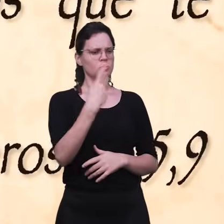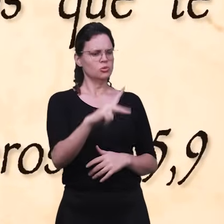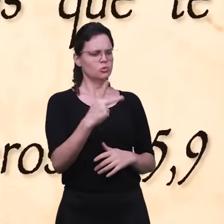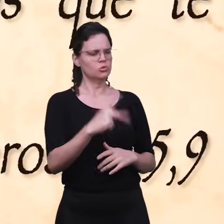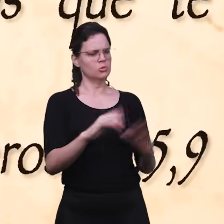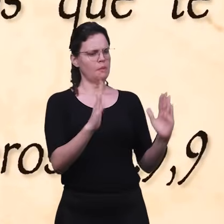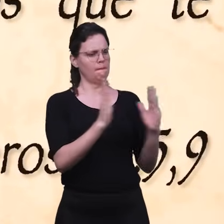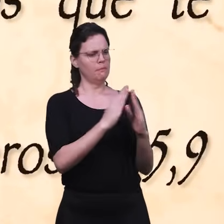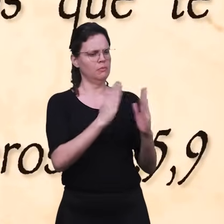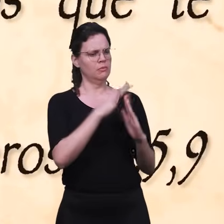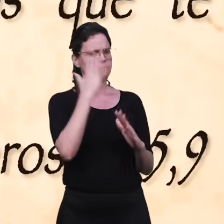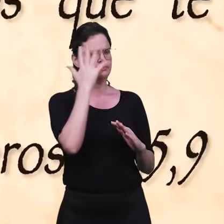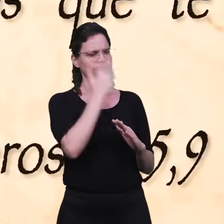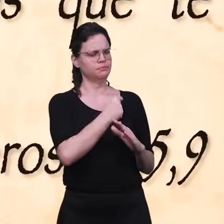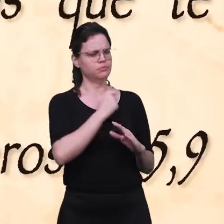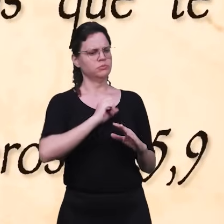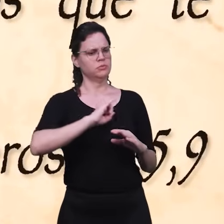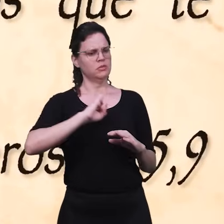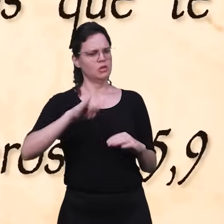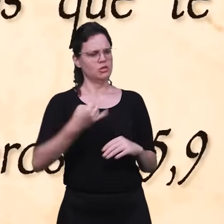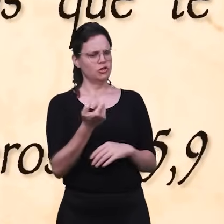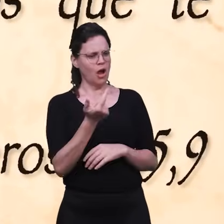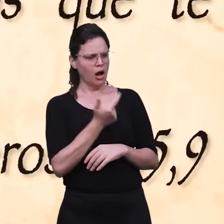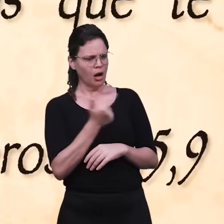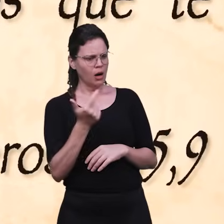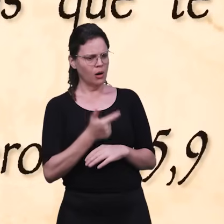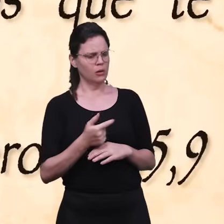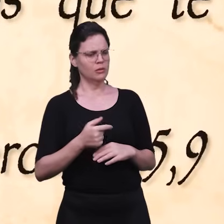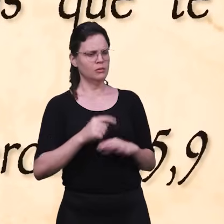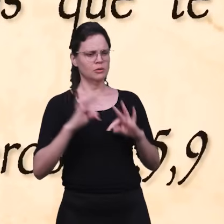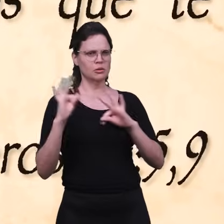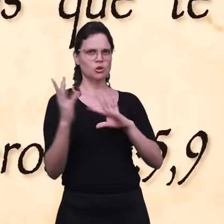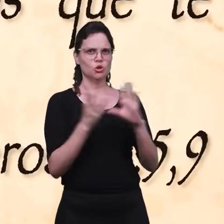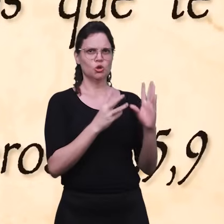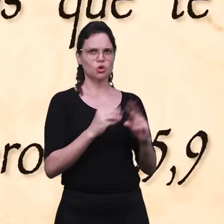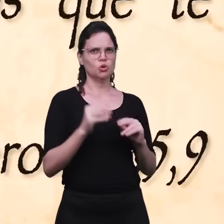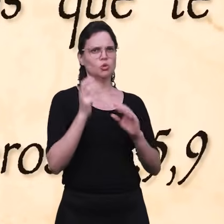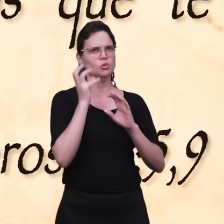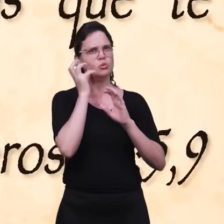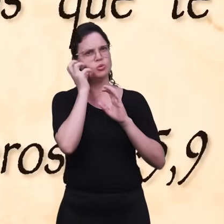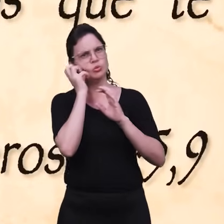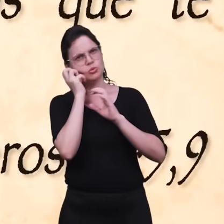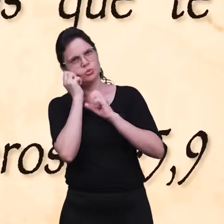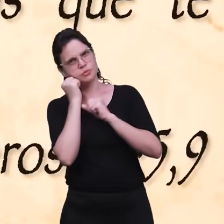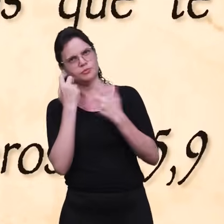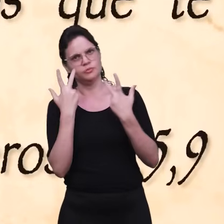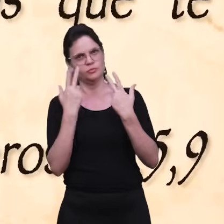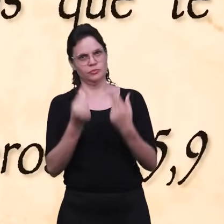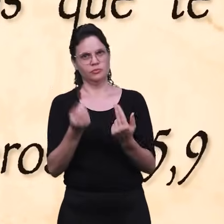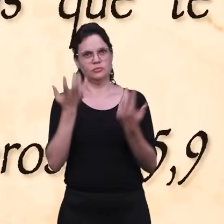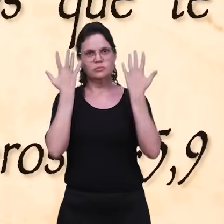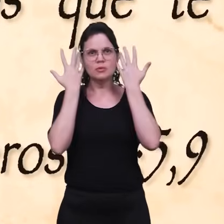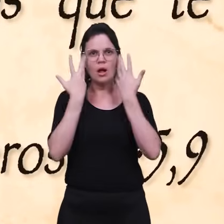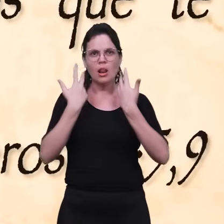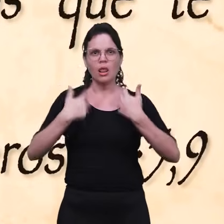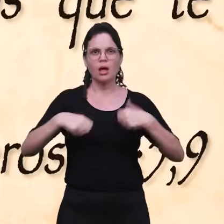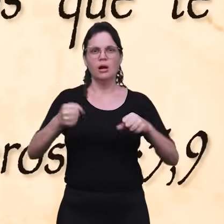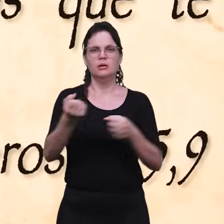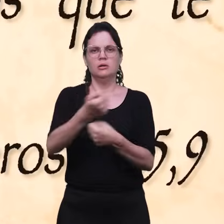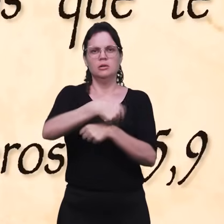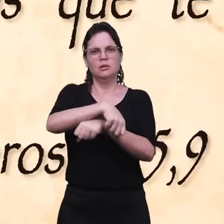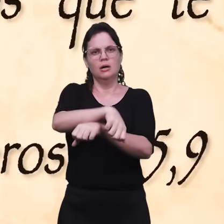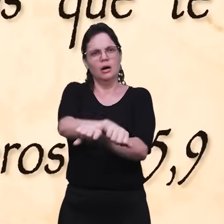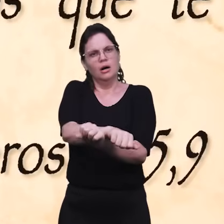tuas moradas, ó Israel. Encurvou-se, deitou-se como leão e